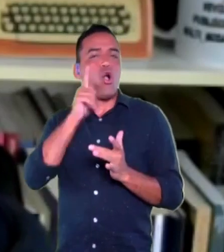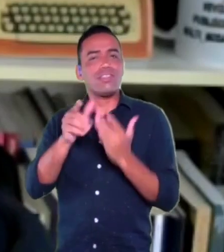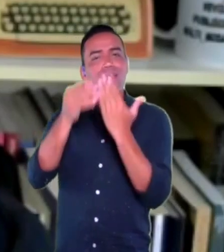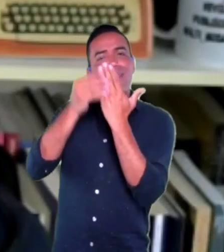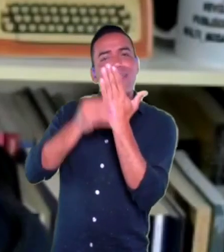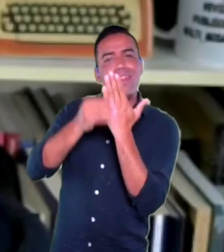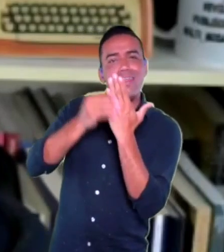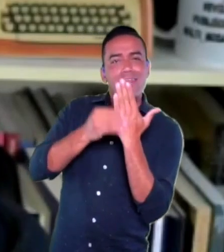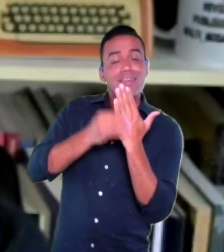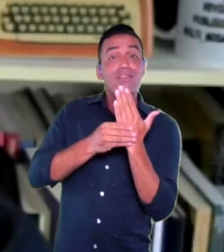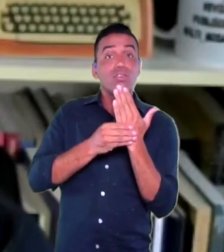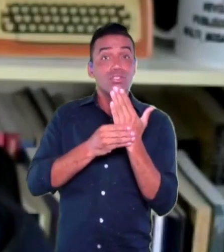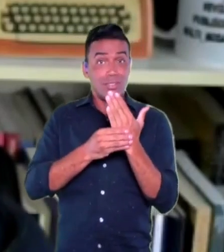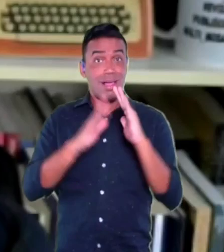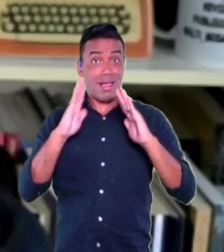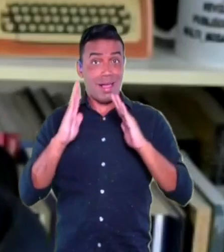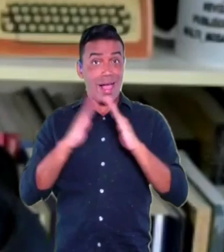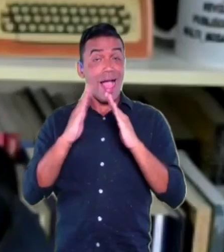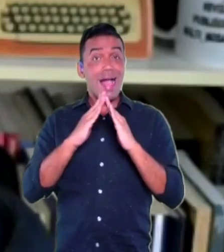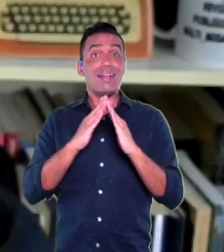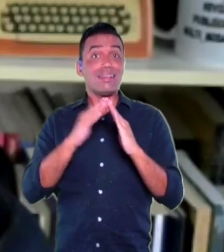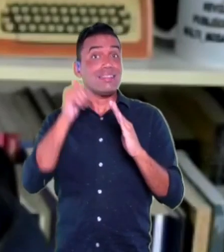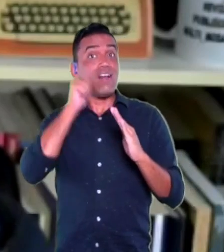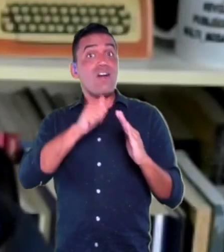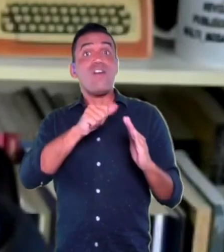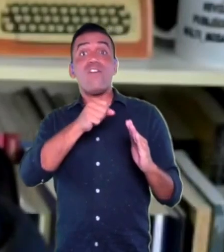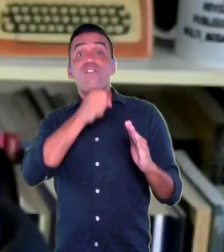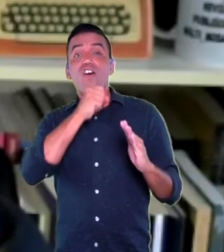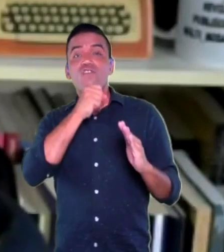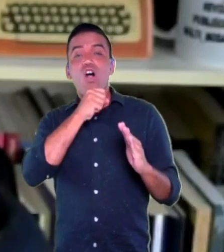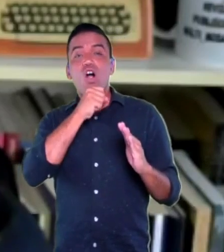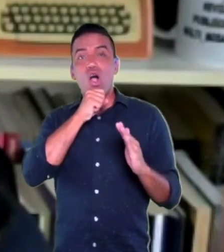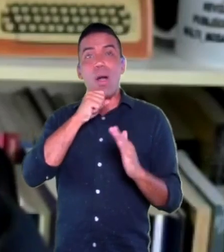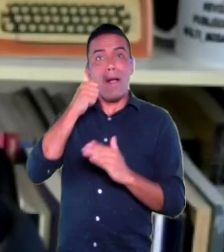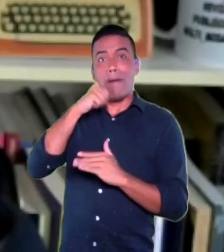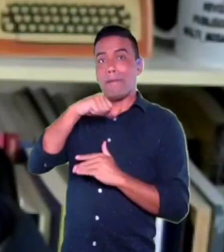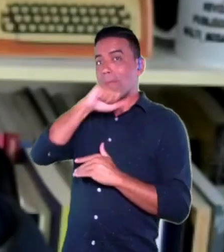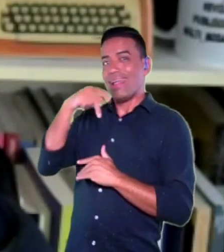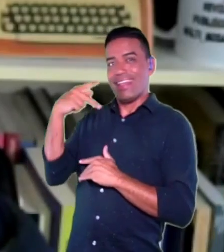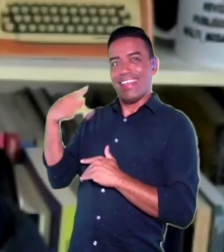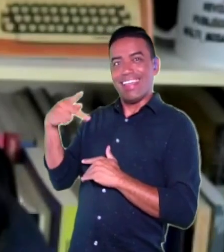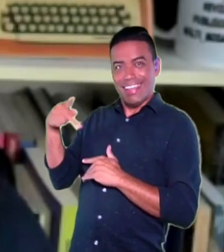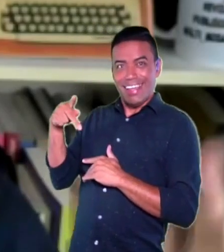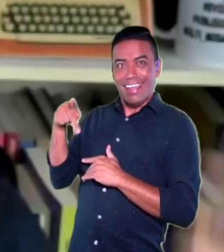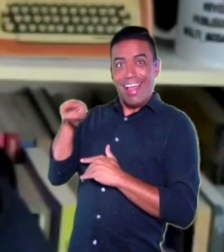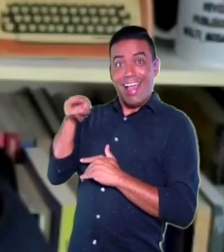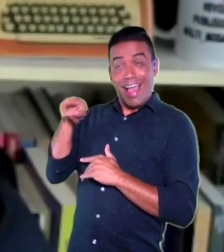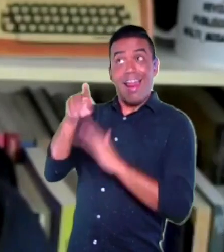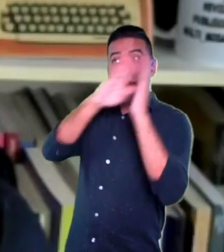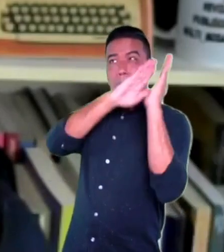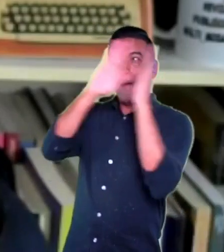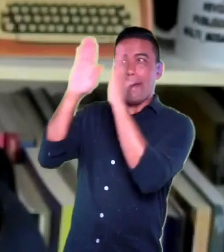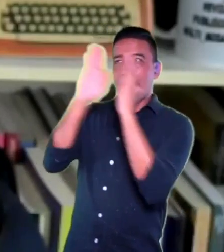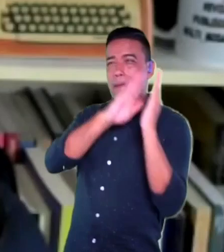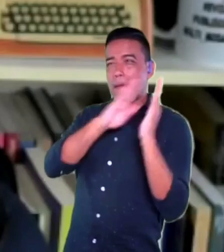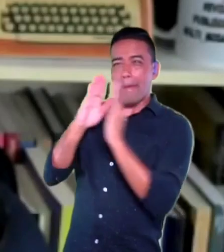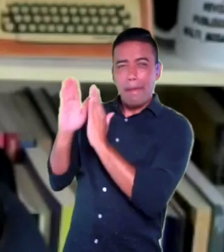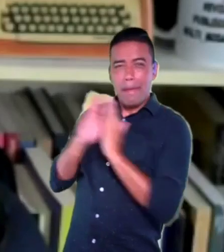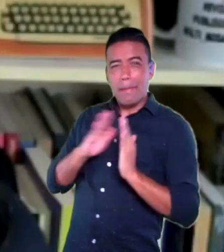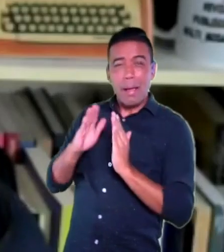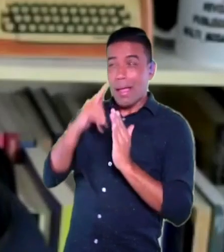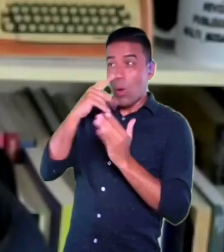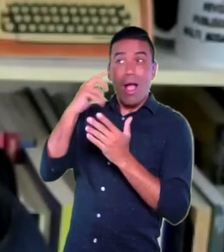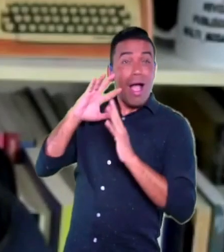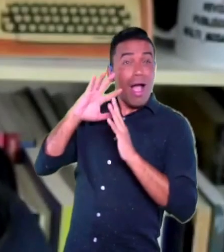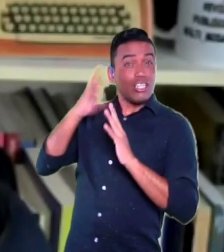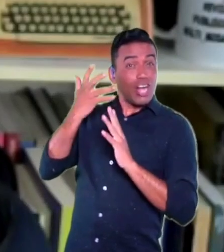na casa de uma avó, a minha avó materna era bem leitora, assim, então ela tinha lá uma estante que eu achava grande,